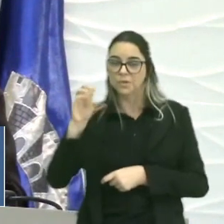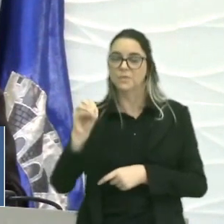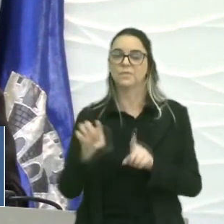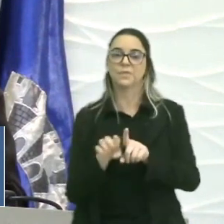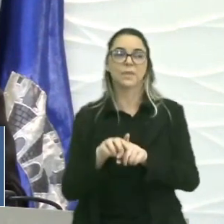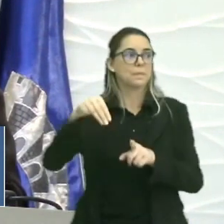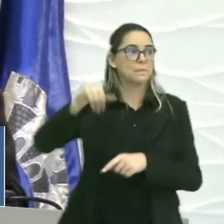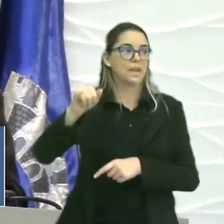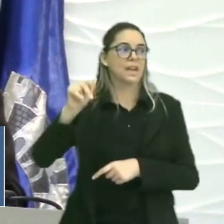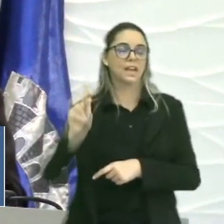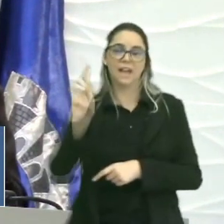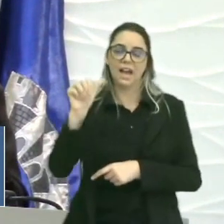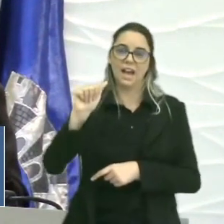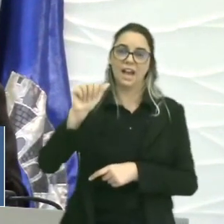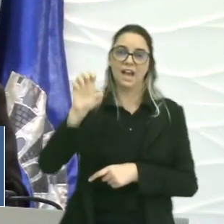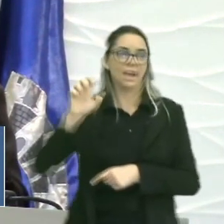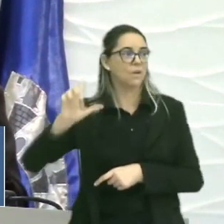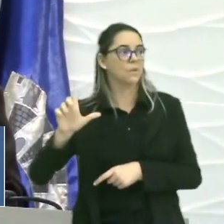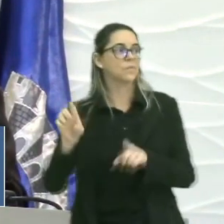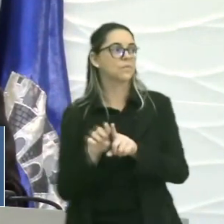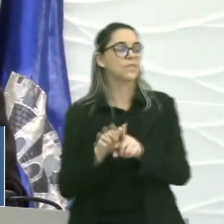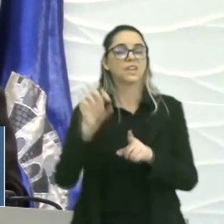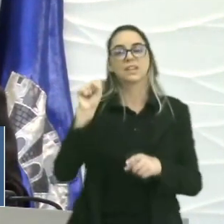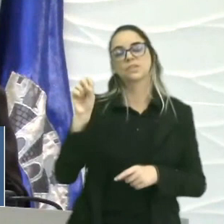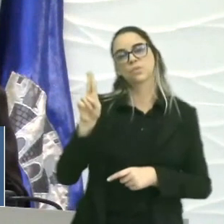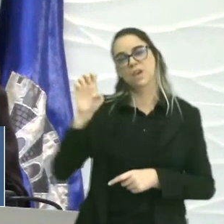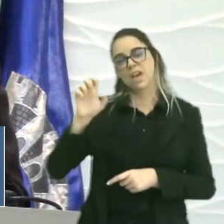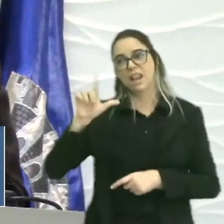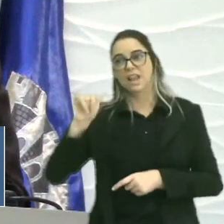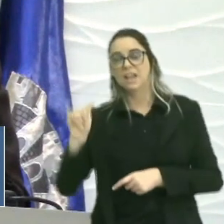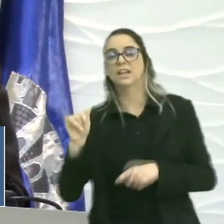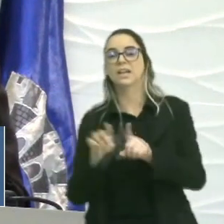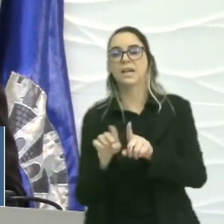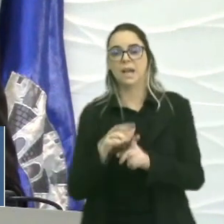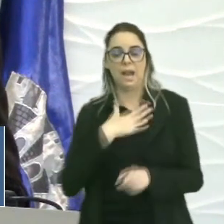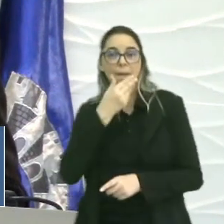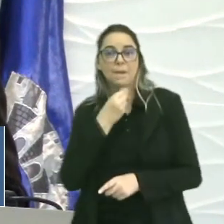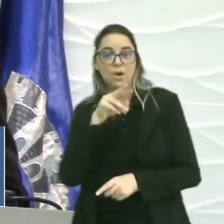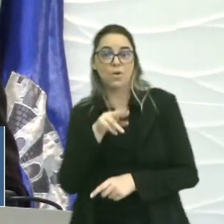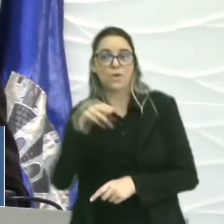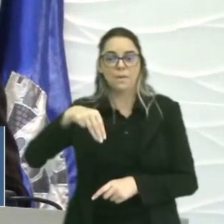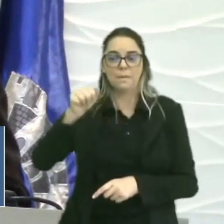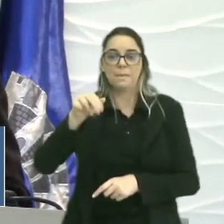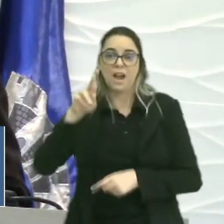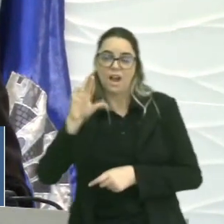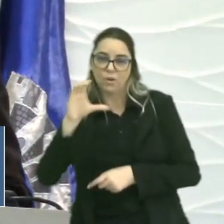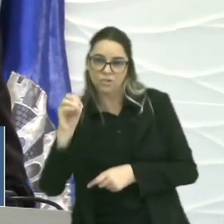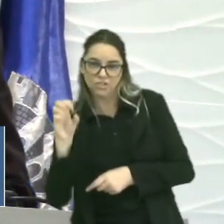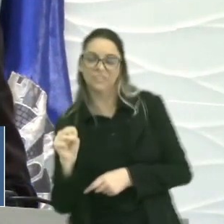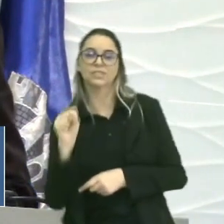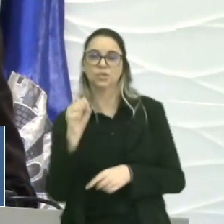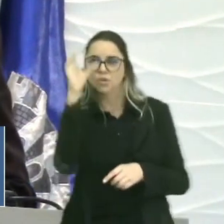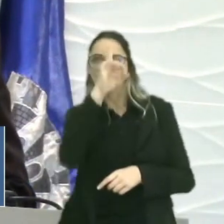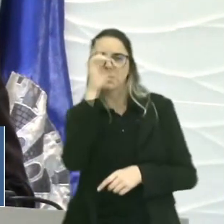filho de Silvana, professora, Sueli Assunção e o meu irmão Marcos, que completa idade nova no próximo domingo. Em